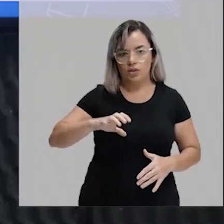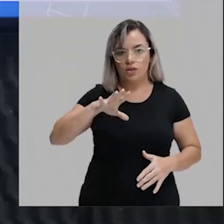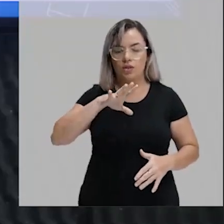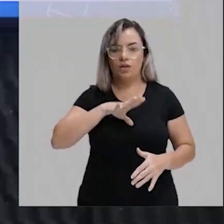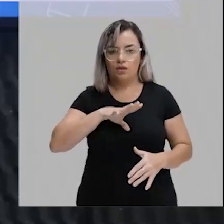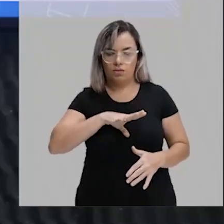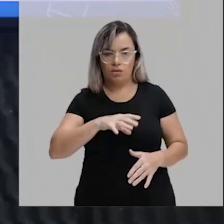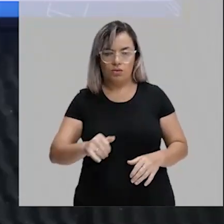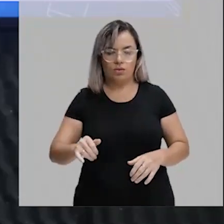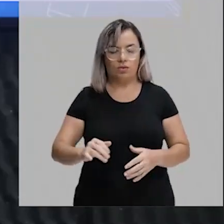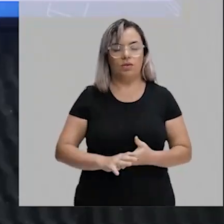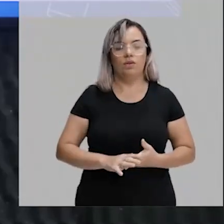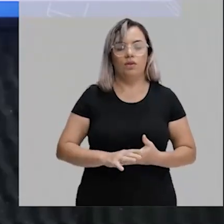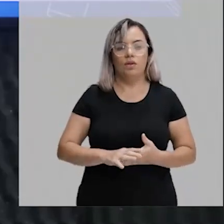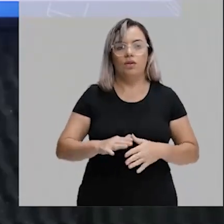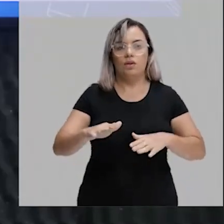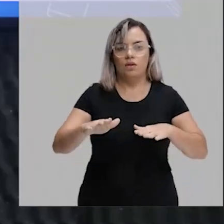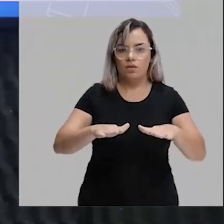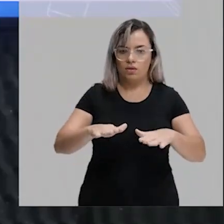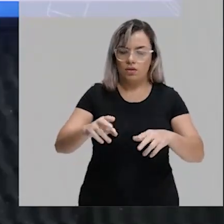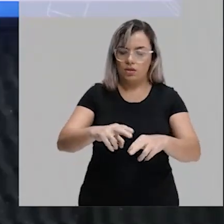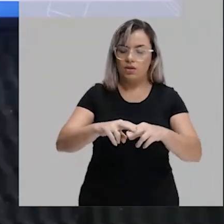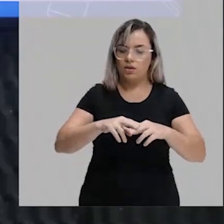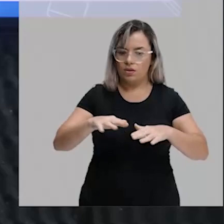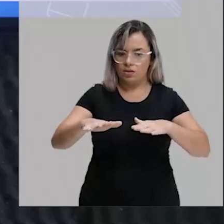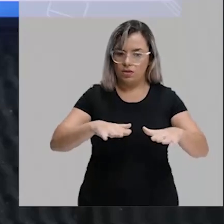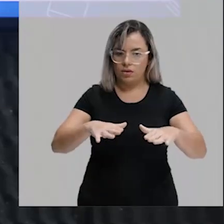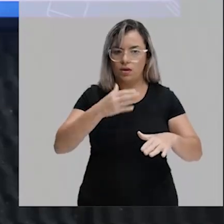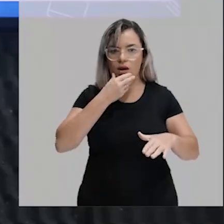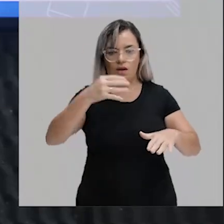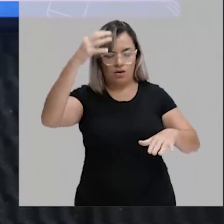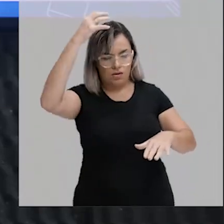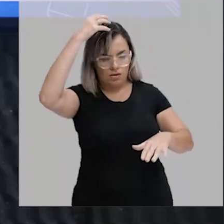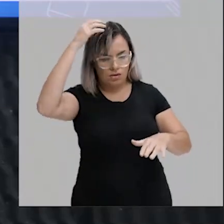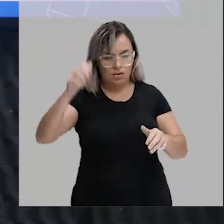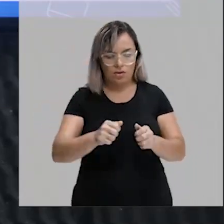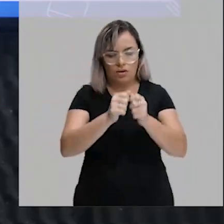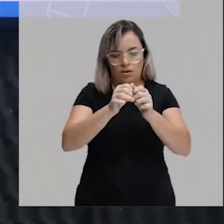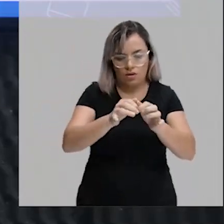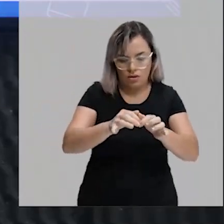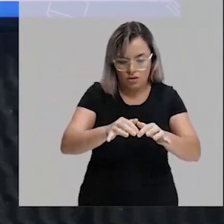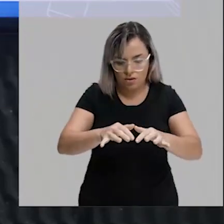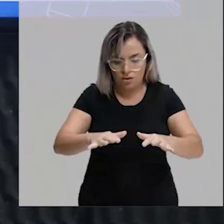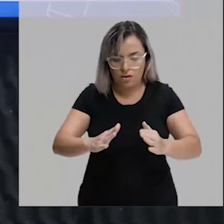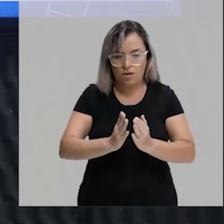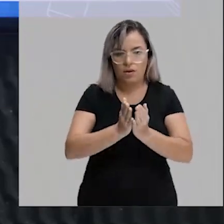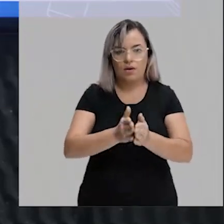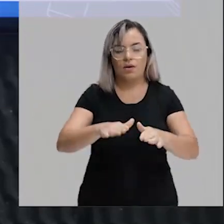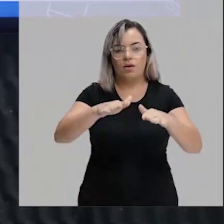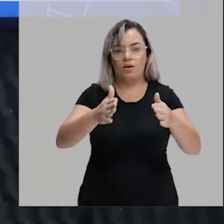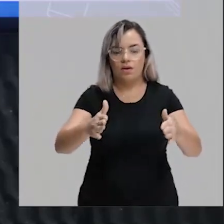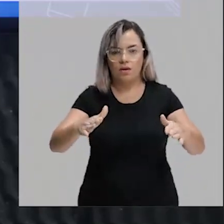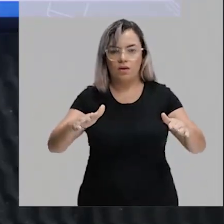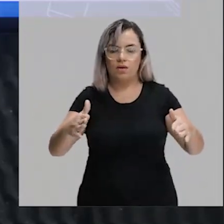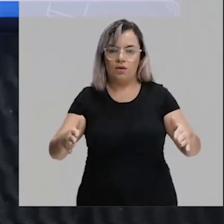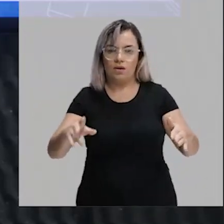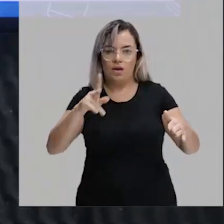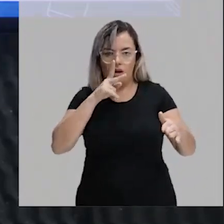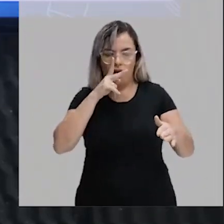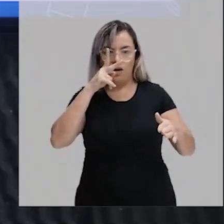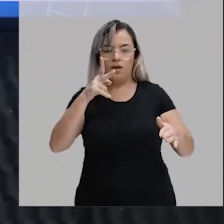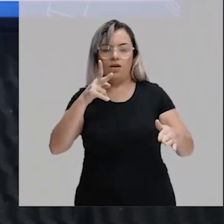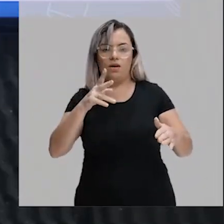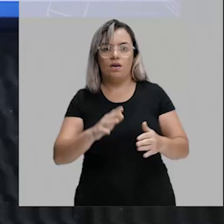a coroa, o movimento da expansão ultramarina seria uma forma de reforçar as suas